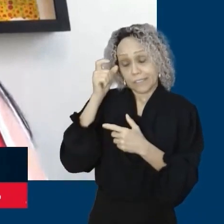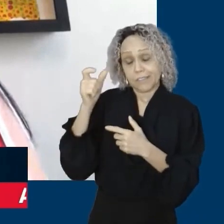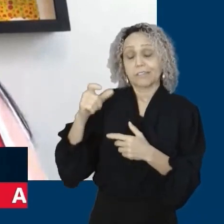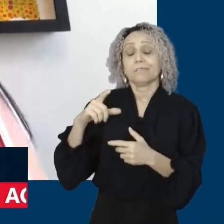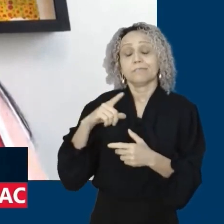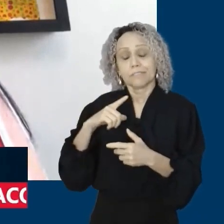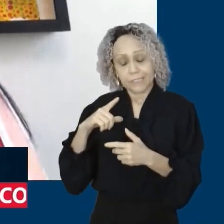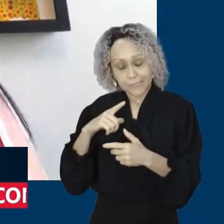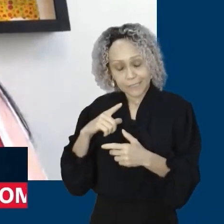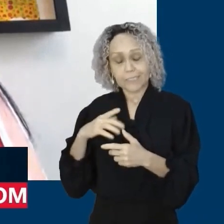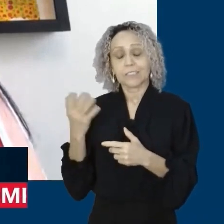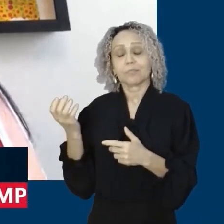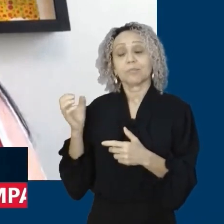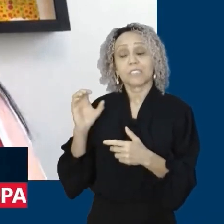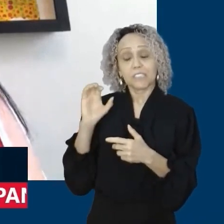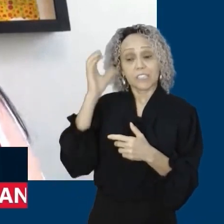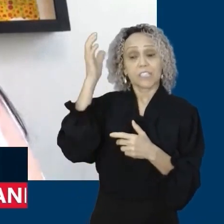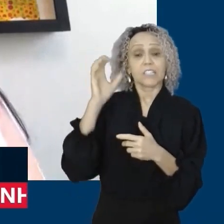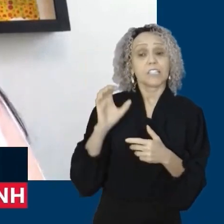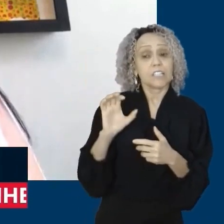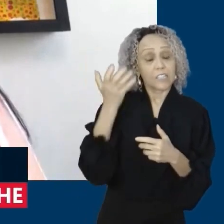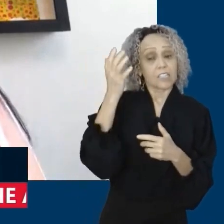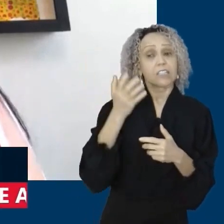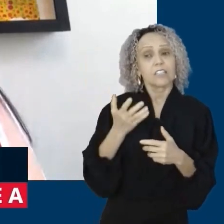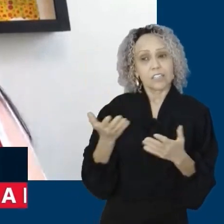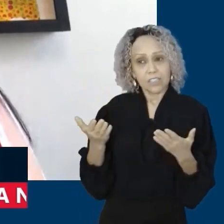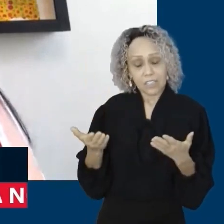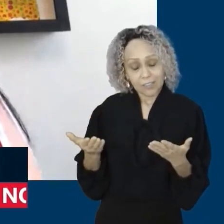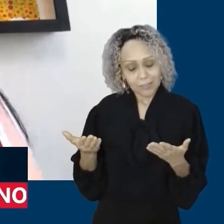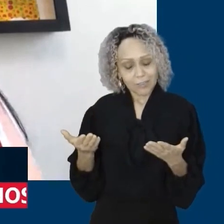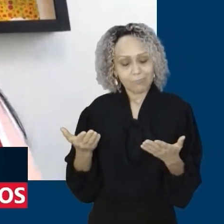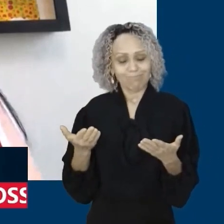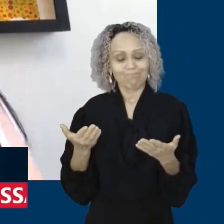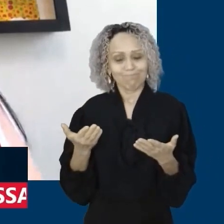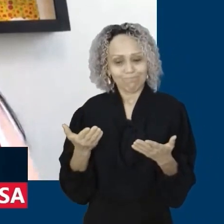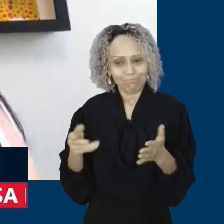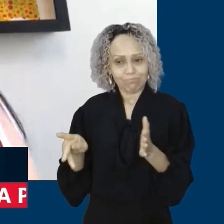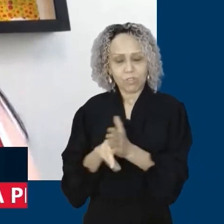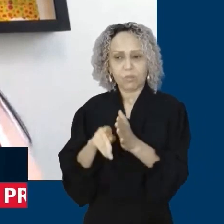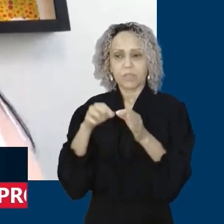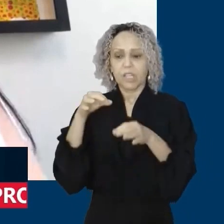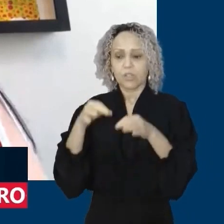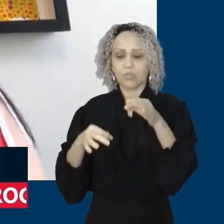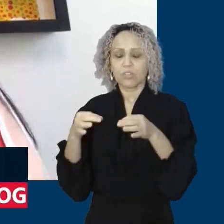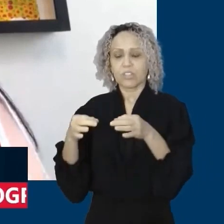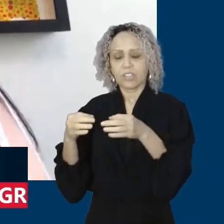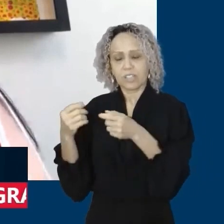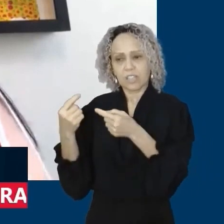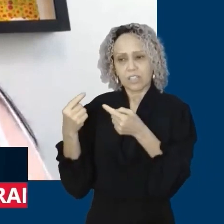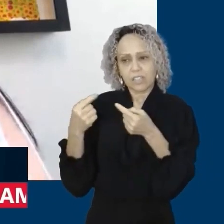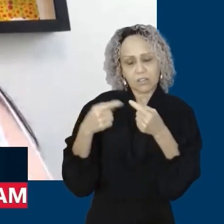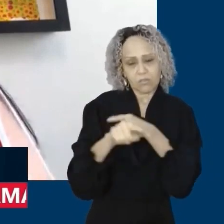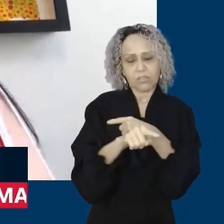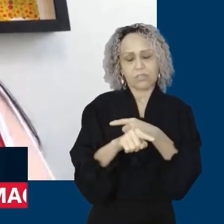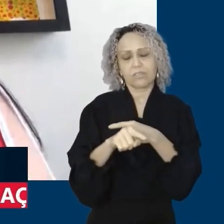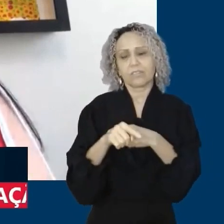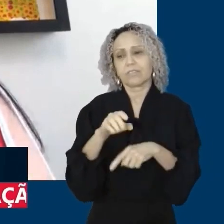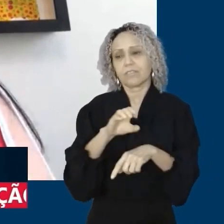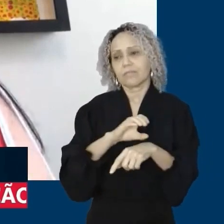né? Vai ter muito ainda a relação inconstitucional disso. Então, achar esse